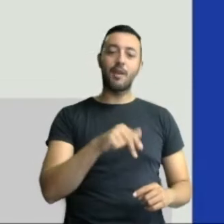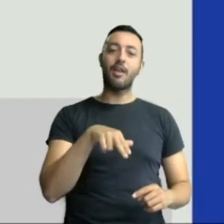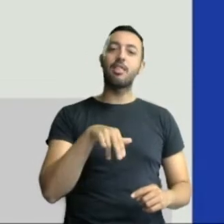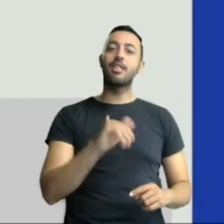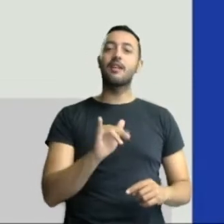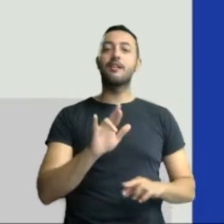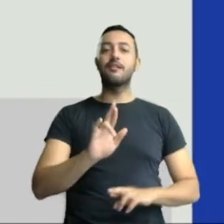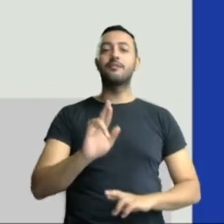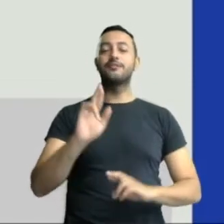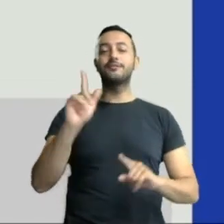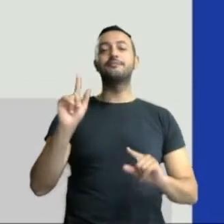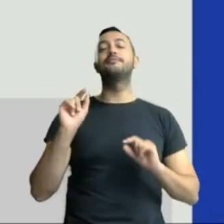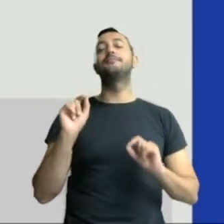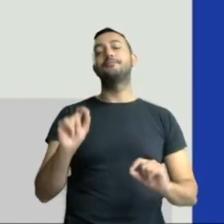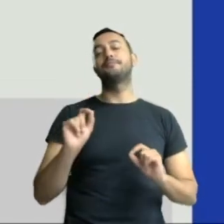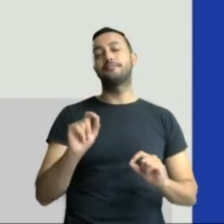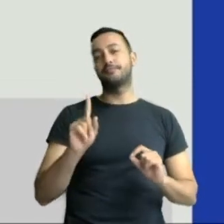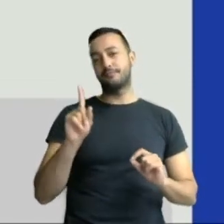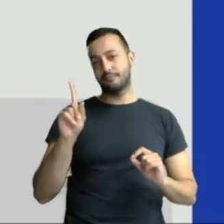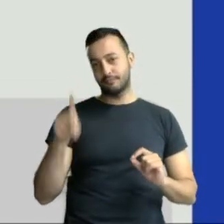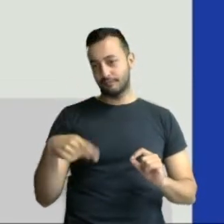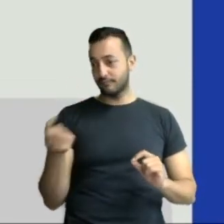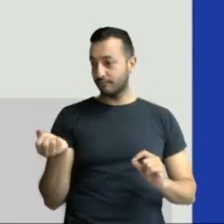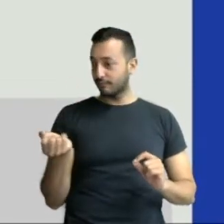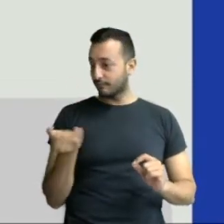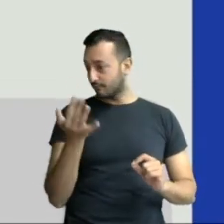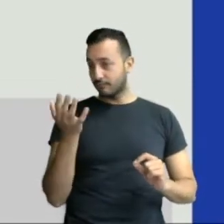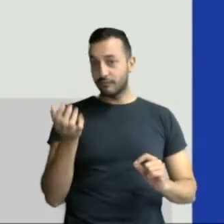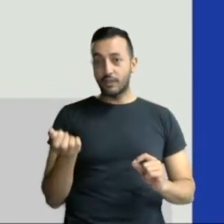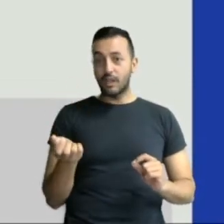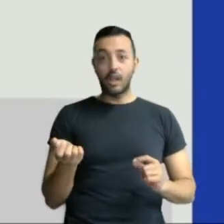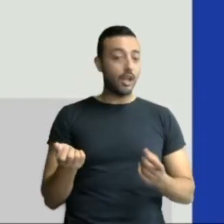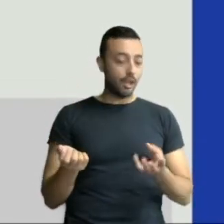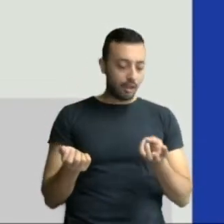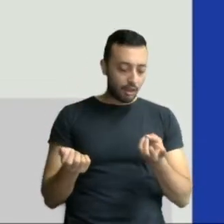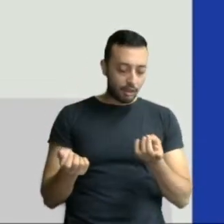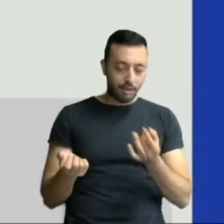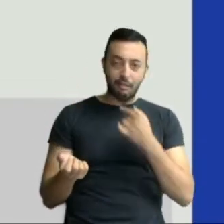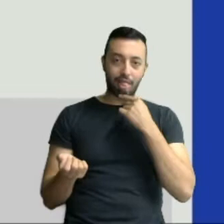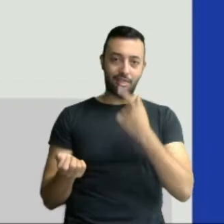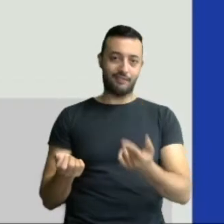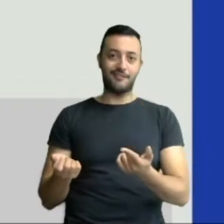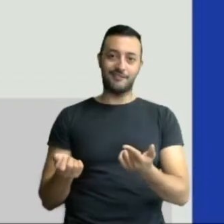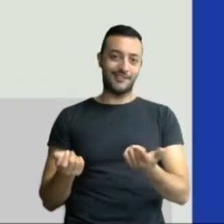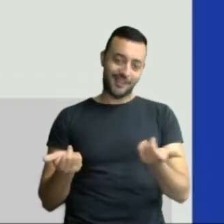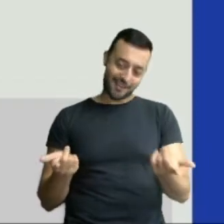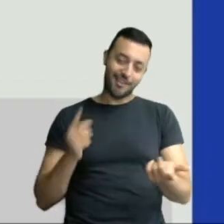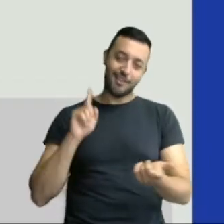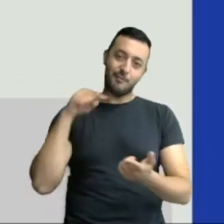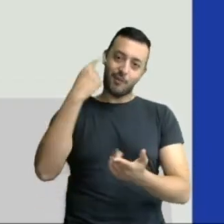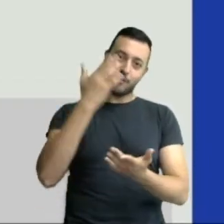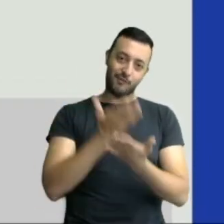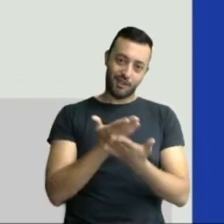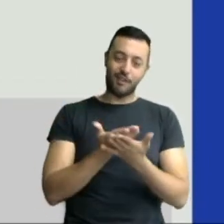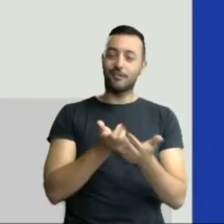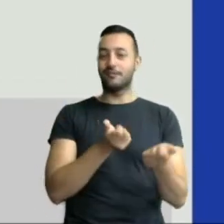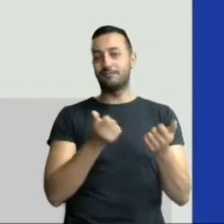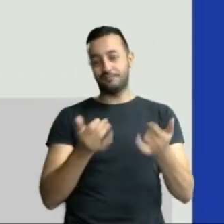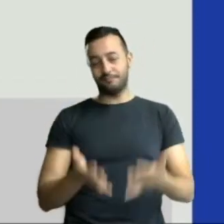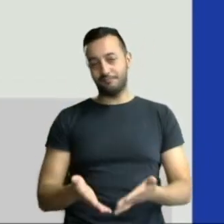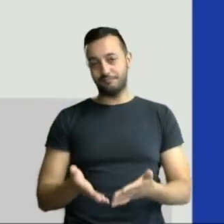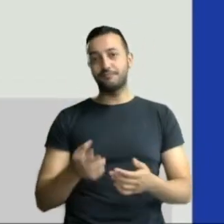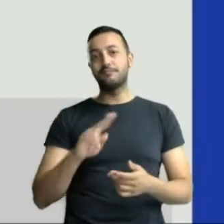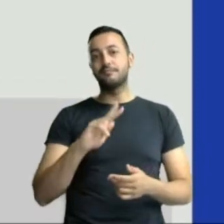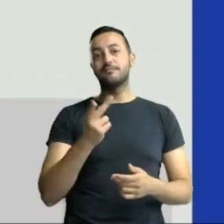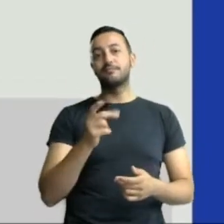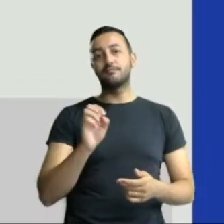se refere a contáveis e incontáveis que nós vamos ver na nossa próxima aula, certo? Então, o